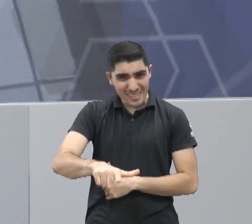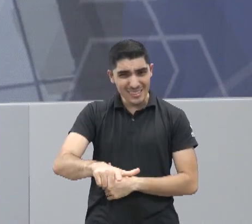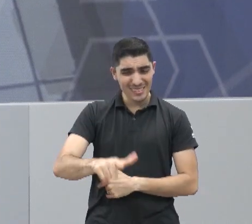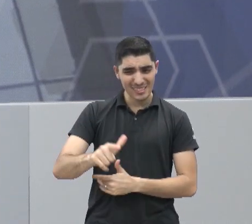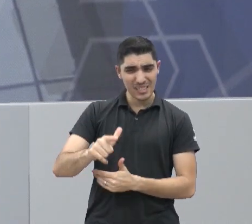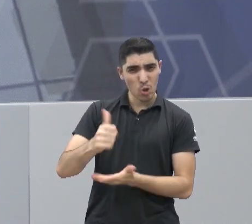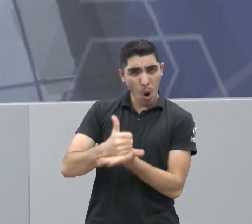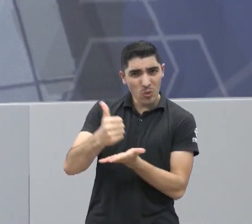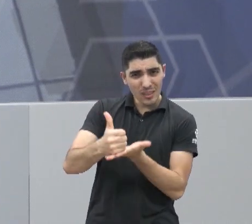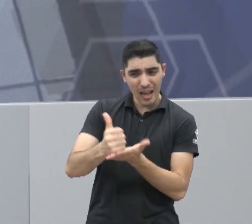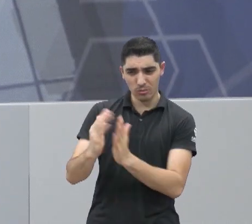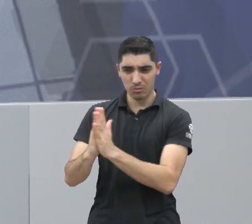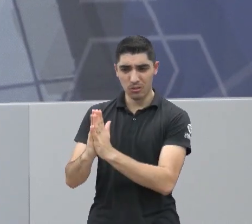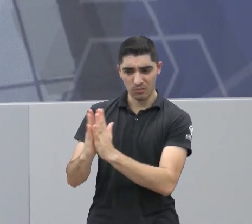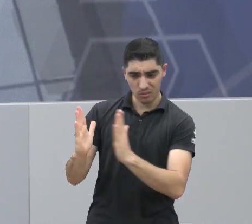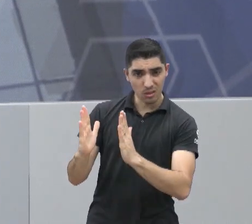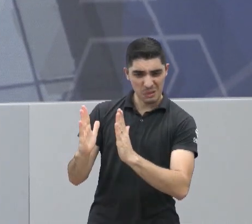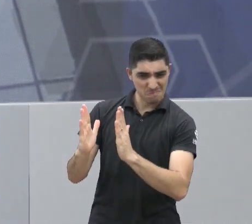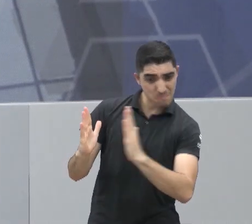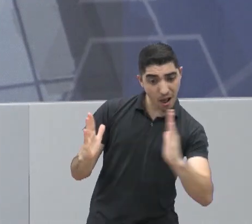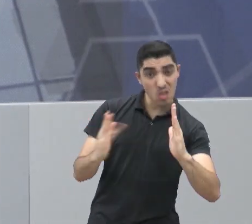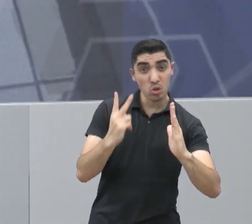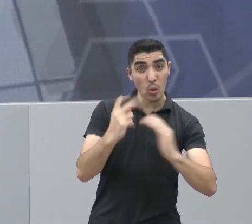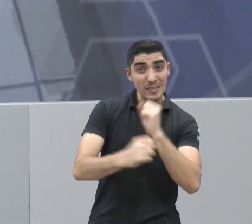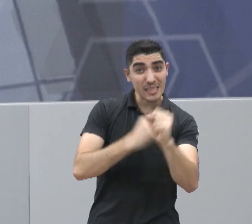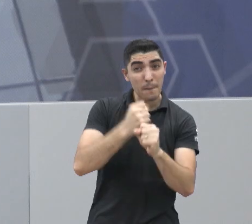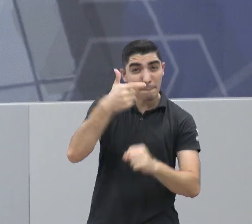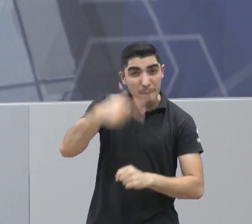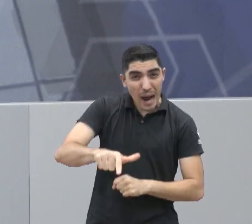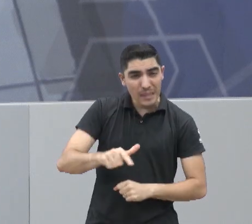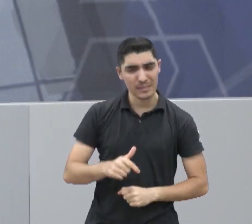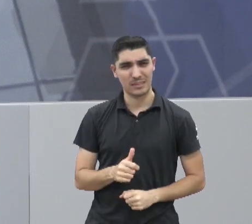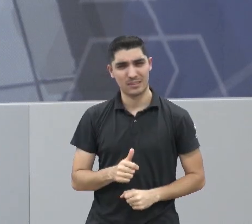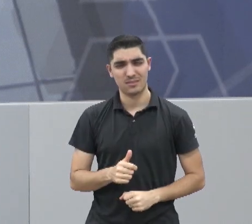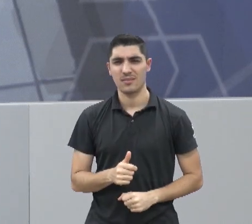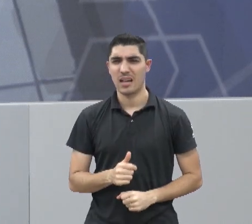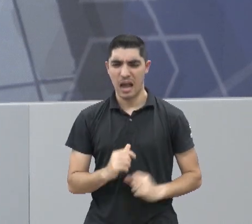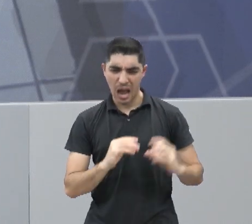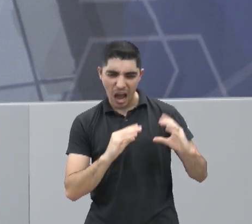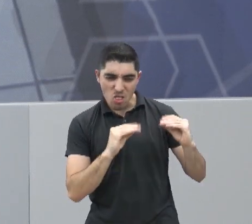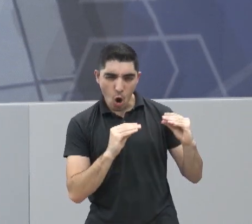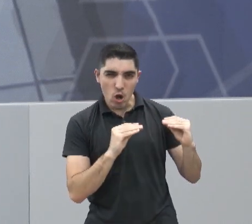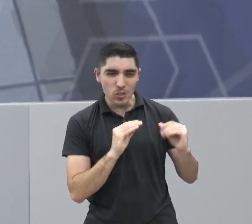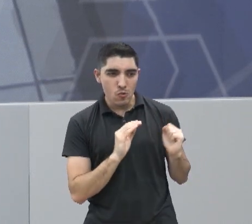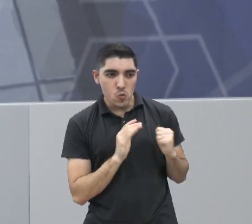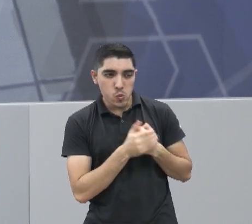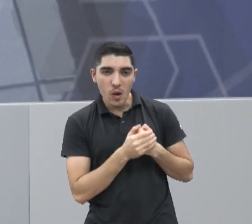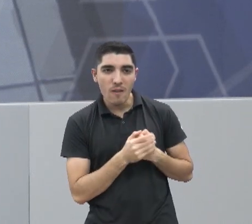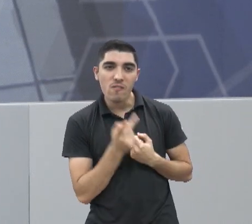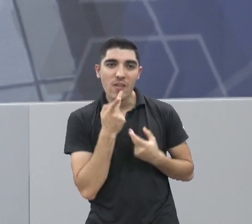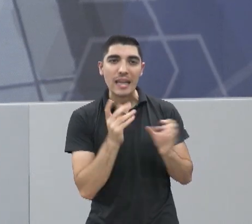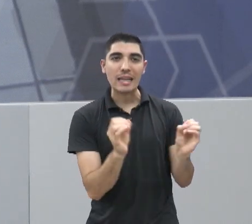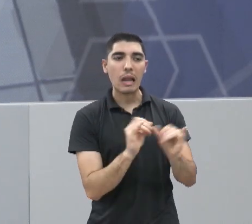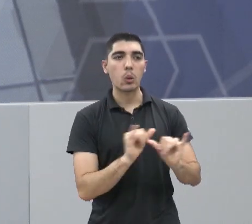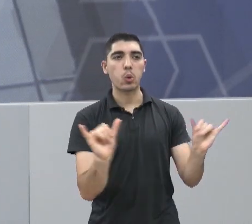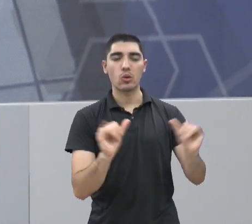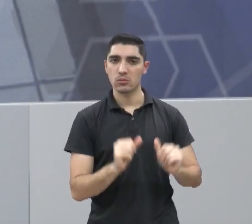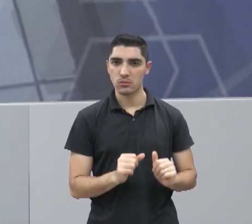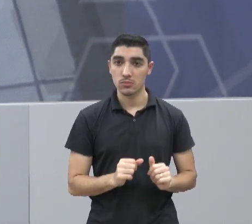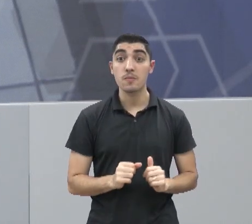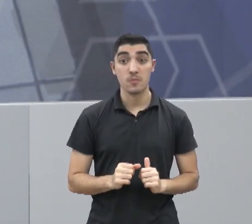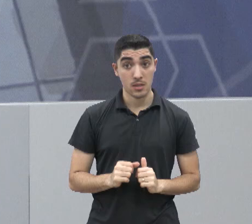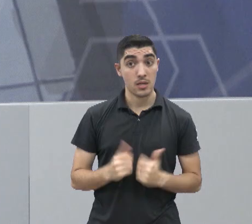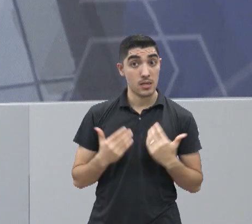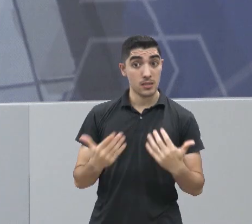noite, né? E por isso, bem oportuno, a Comissão de Transportes protocolar